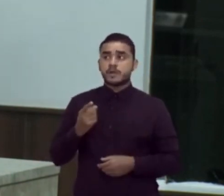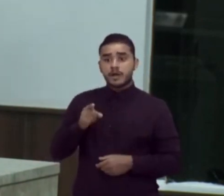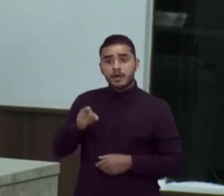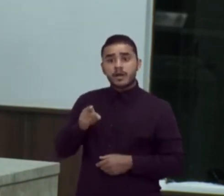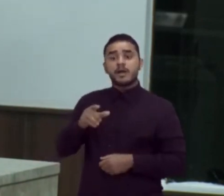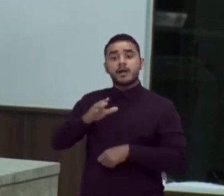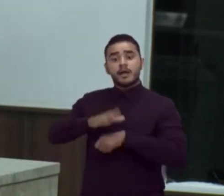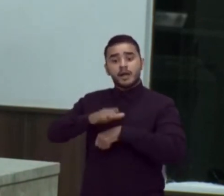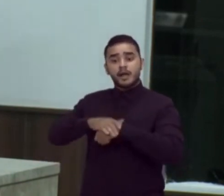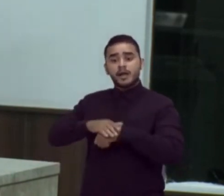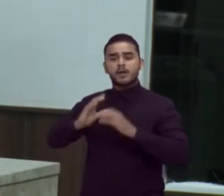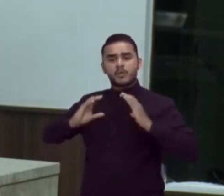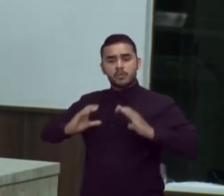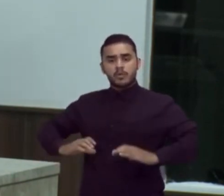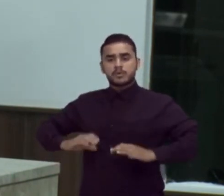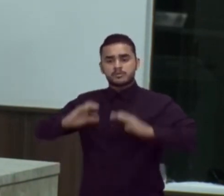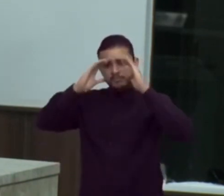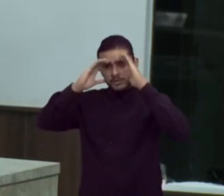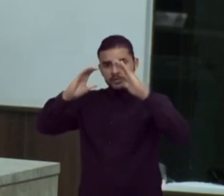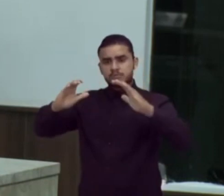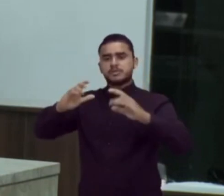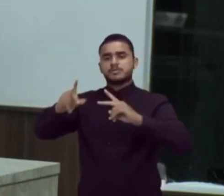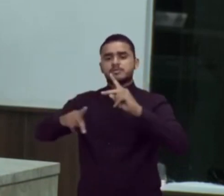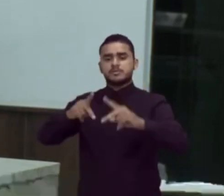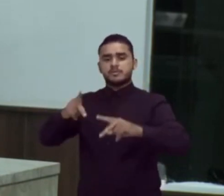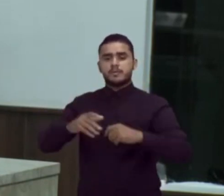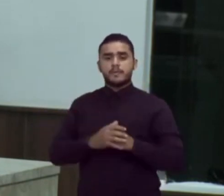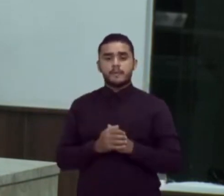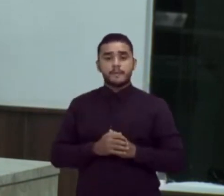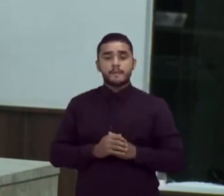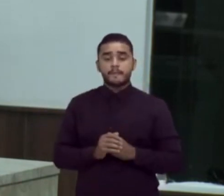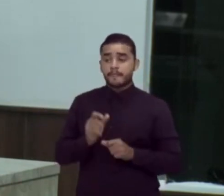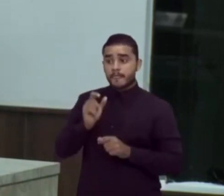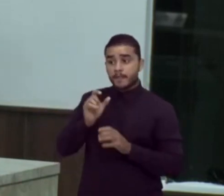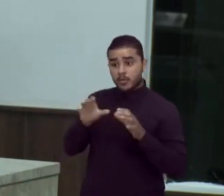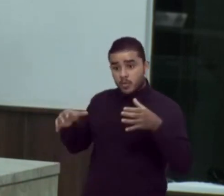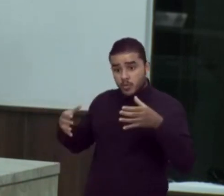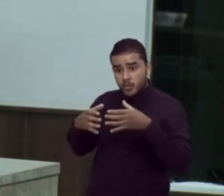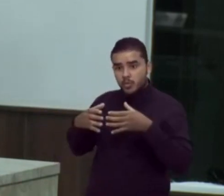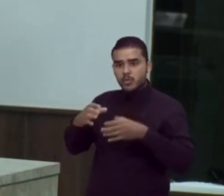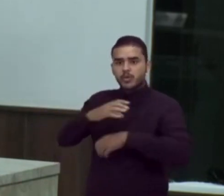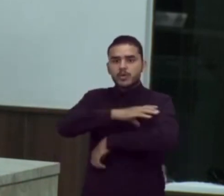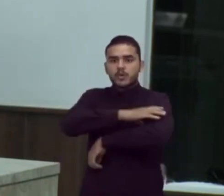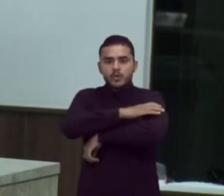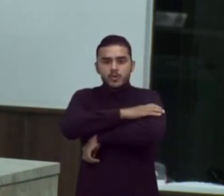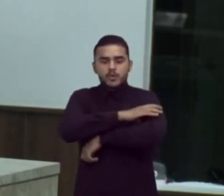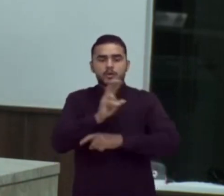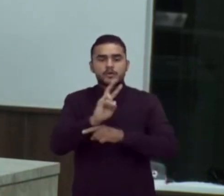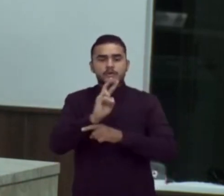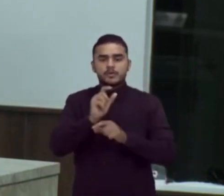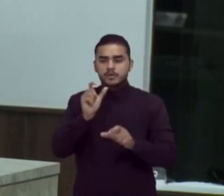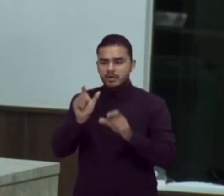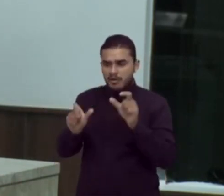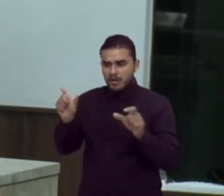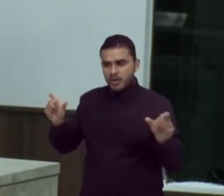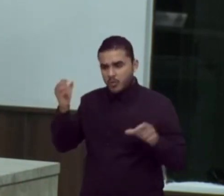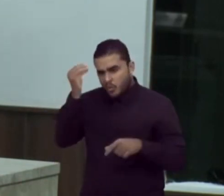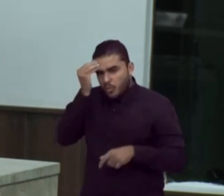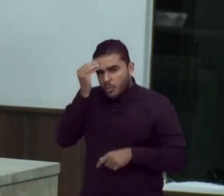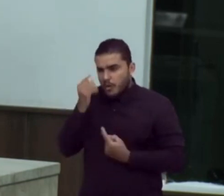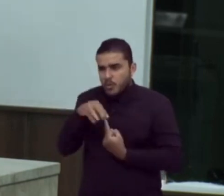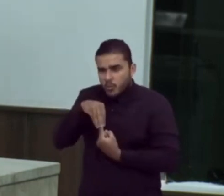fazemos não são aos servidores da Guarda. Eles representam um projeto político, eles têm uma